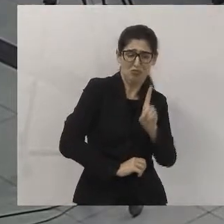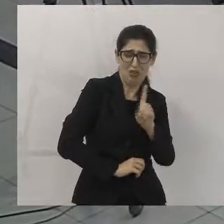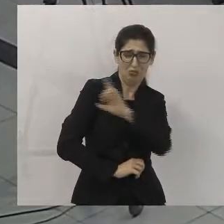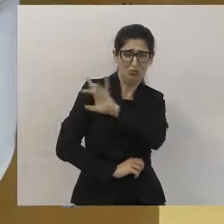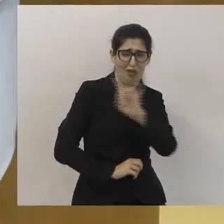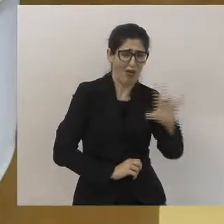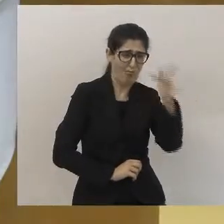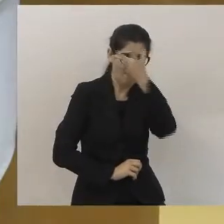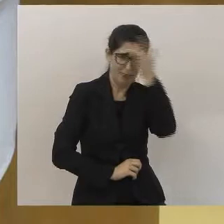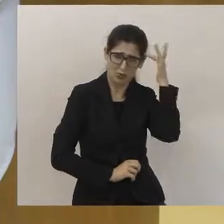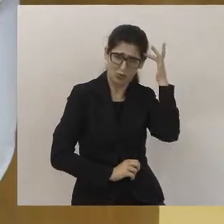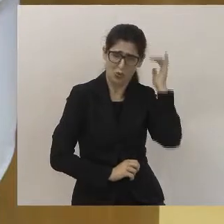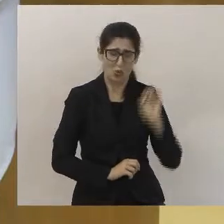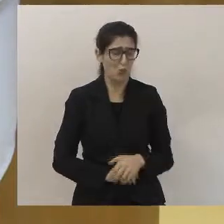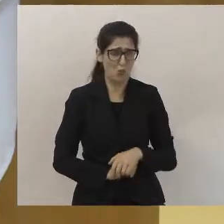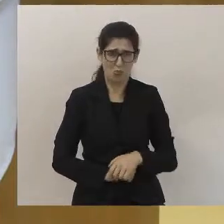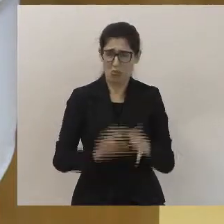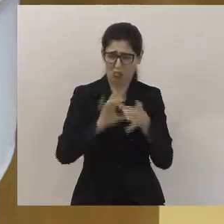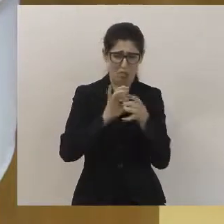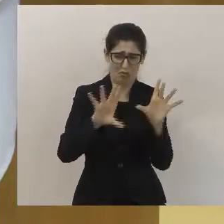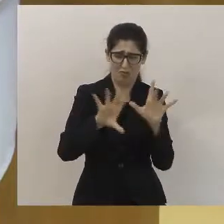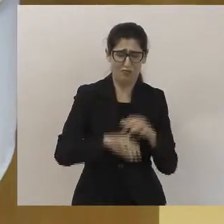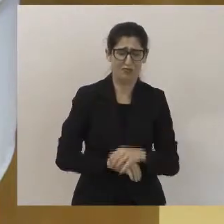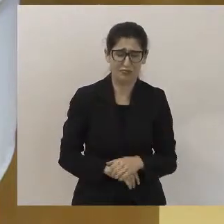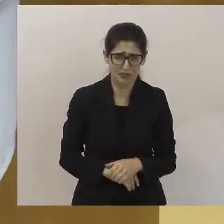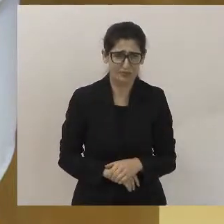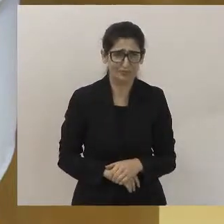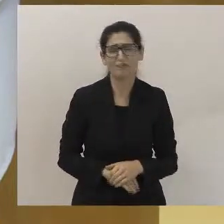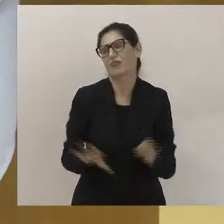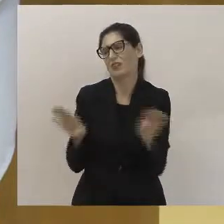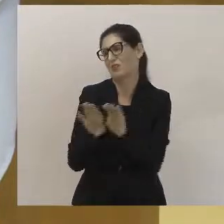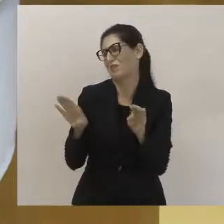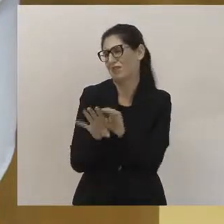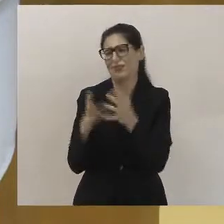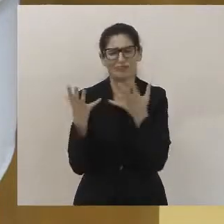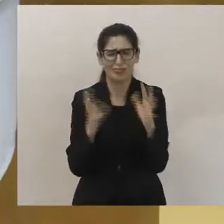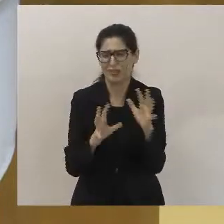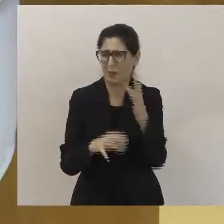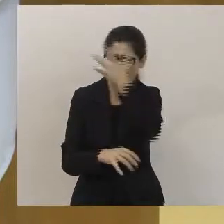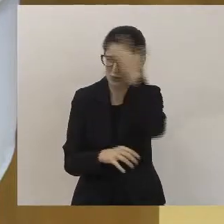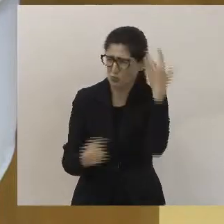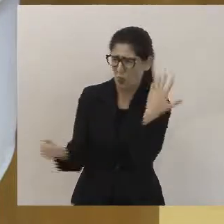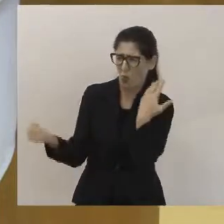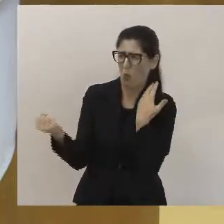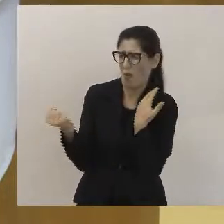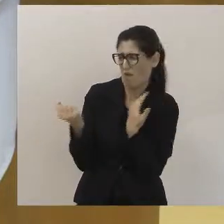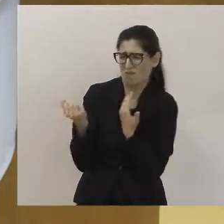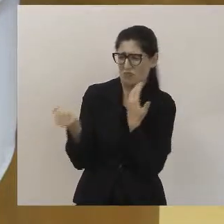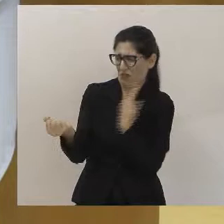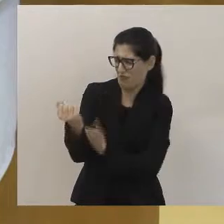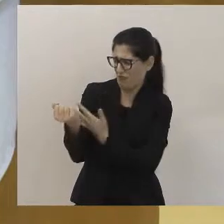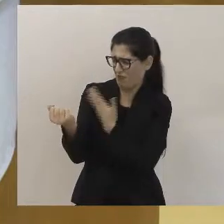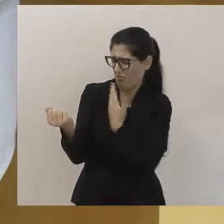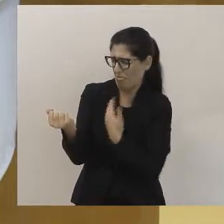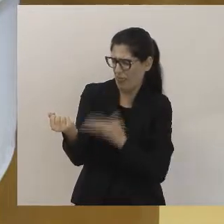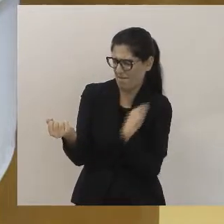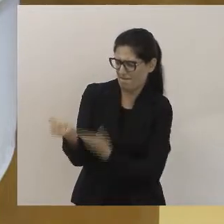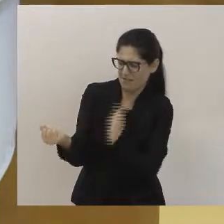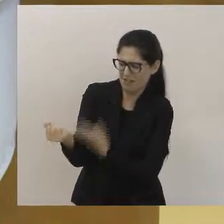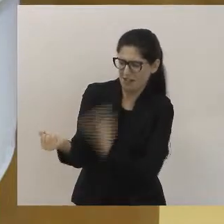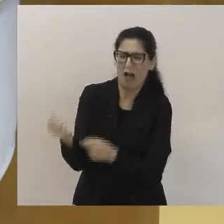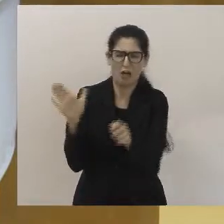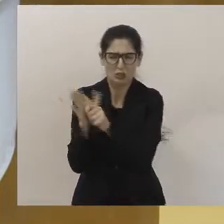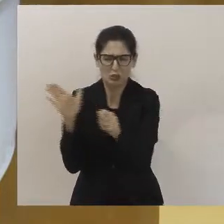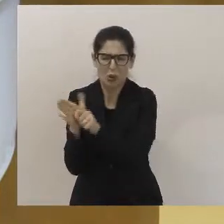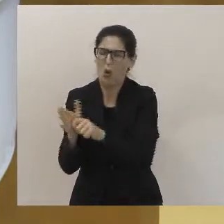infelizmente eu também gostaria não tivesse esse tipo de gente na rua tivesse ali um lugar onde pudesse acolher e desce um tratamento para